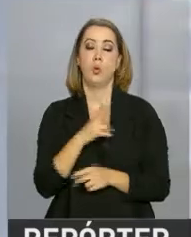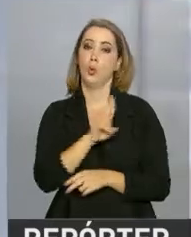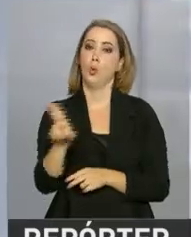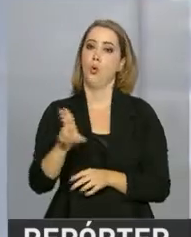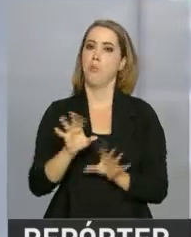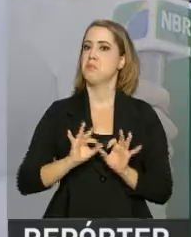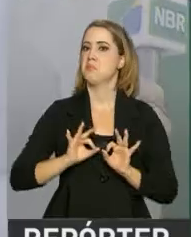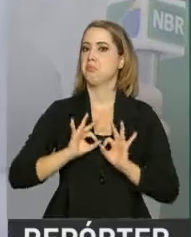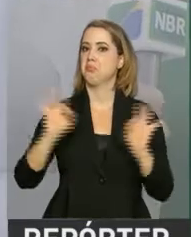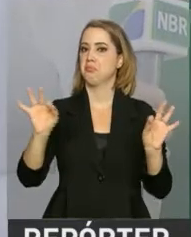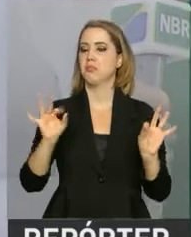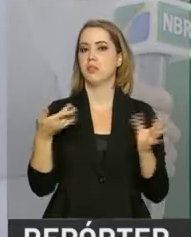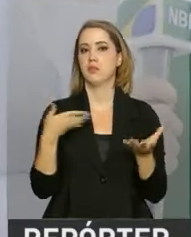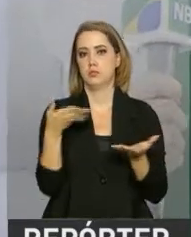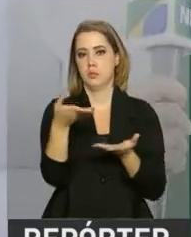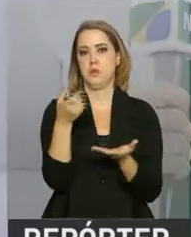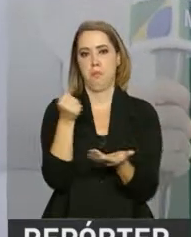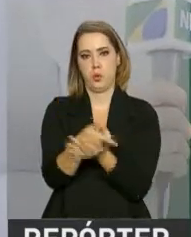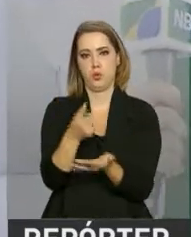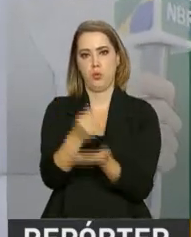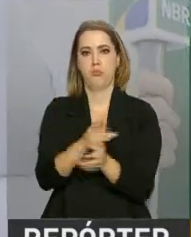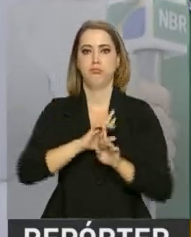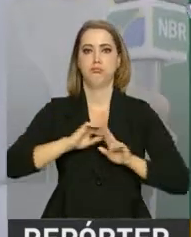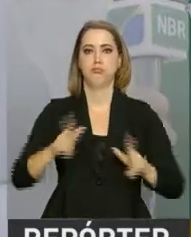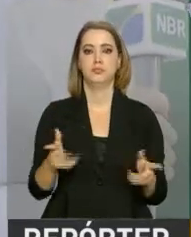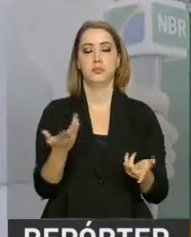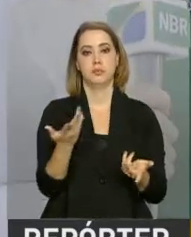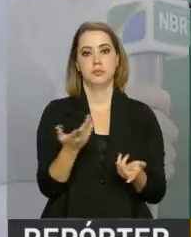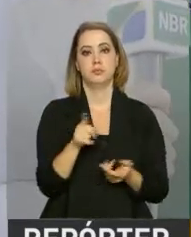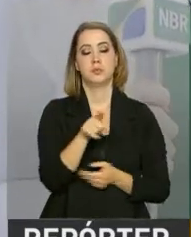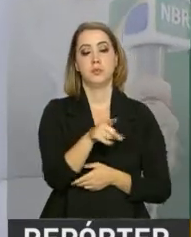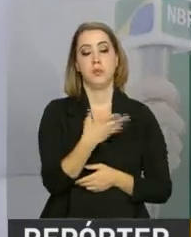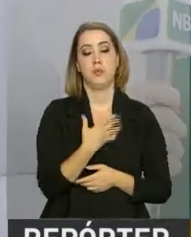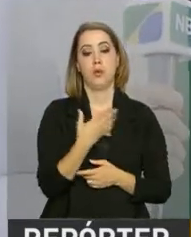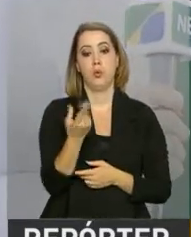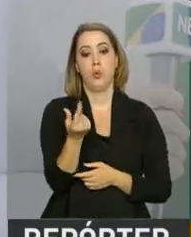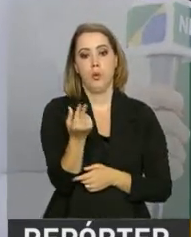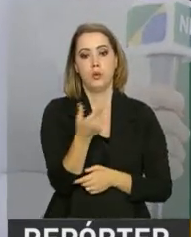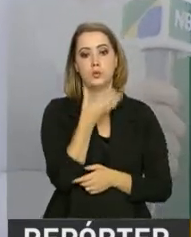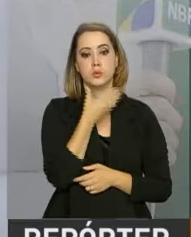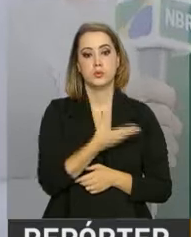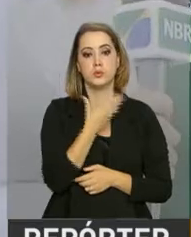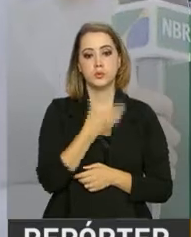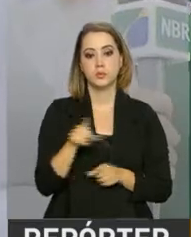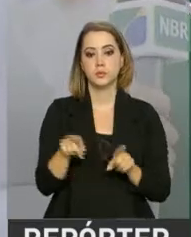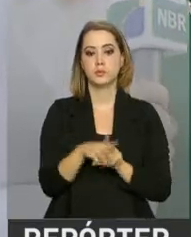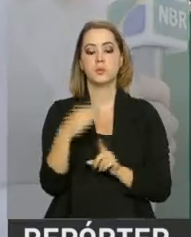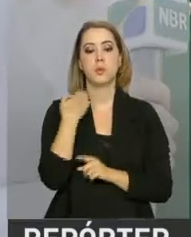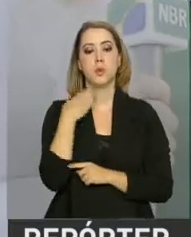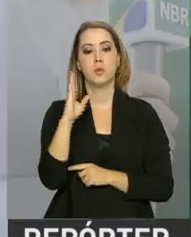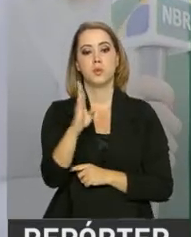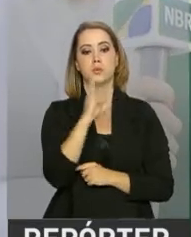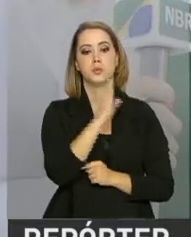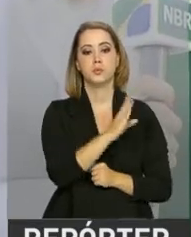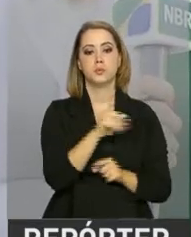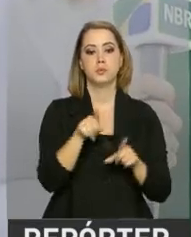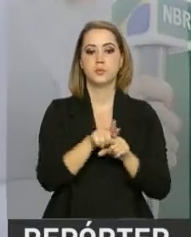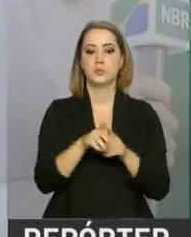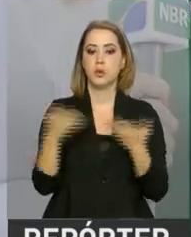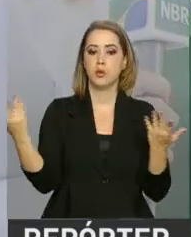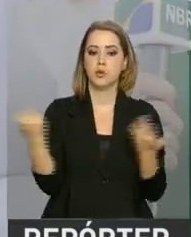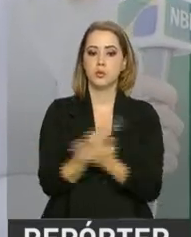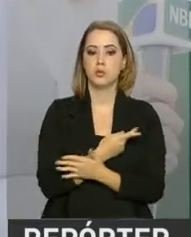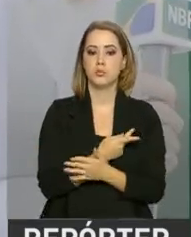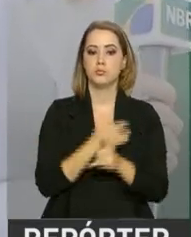lugar você compra não é e para deixar o natal do anderson e de muitos outros consumidores mais tranqüilo o banco do brasil eo procon df estão